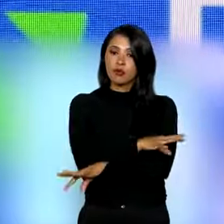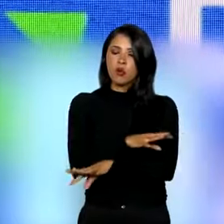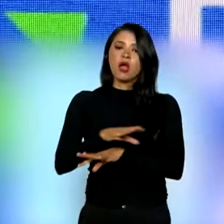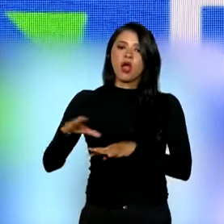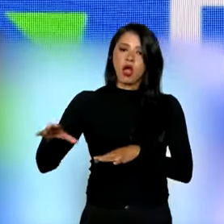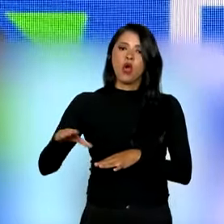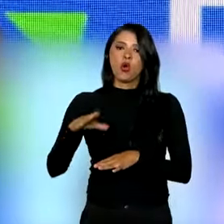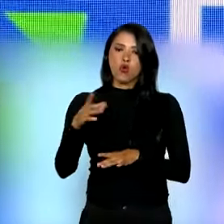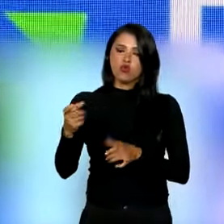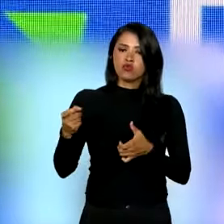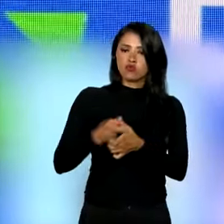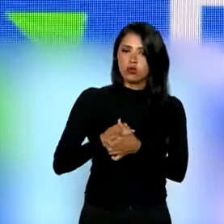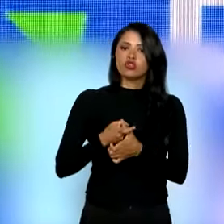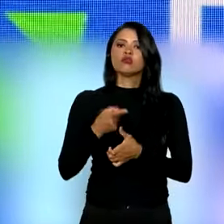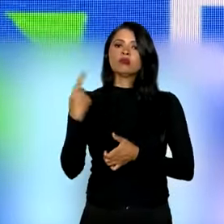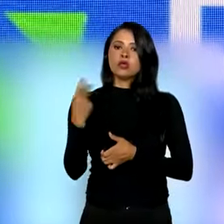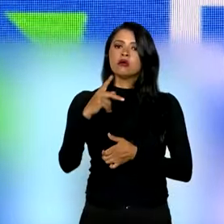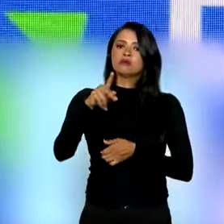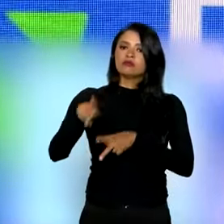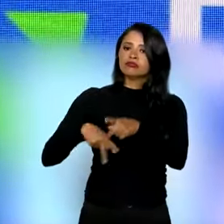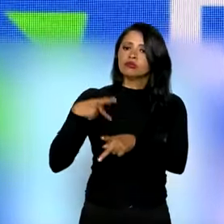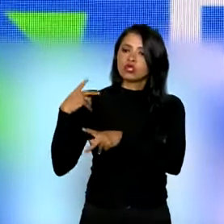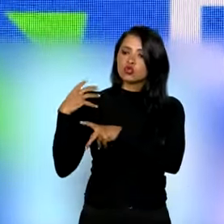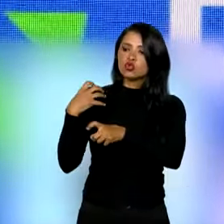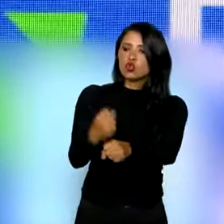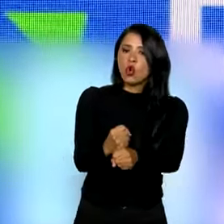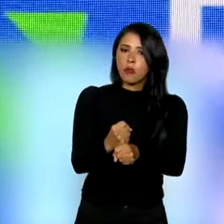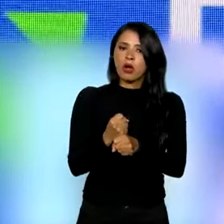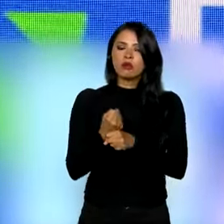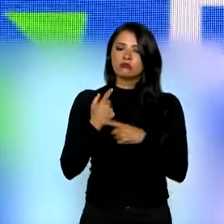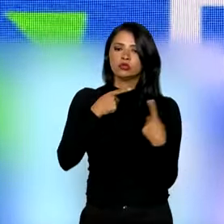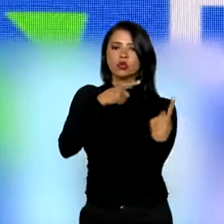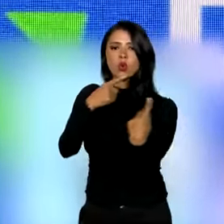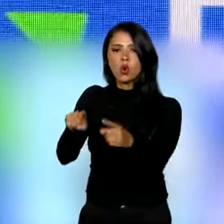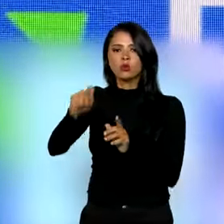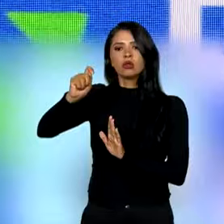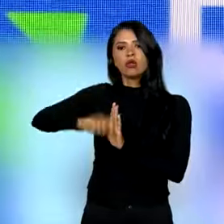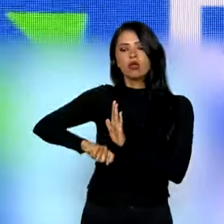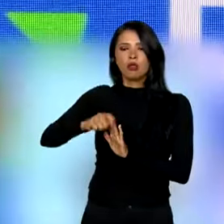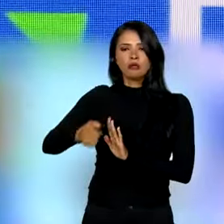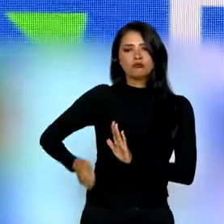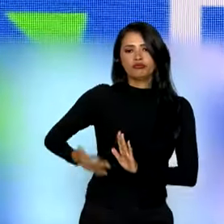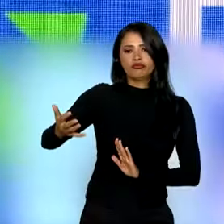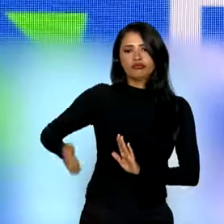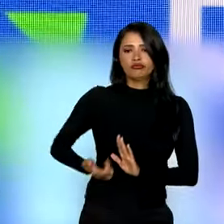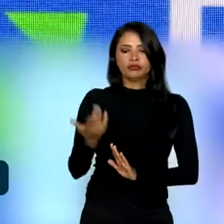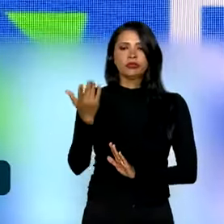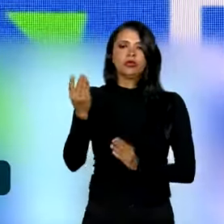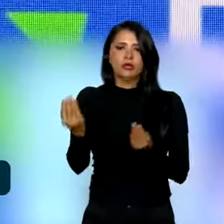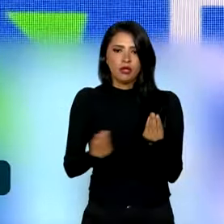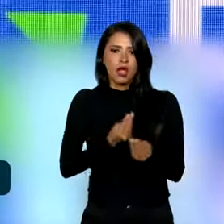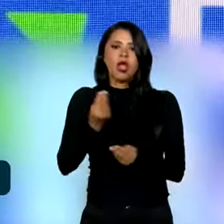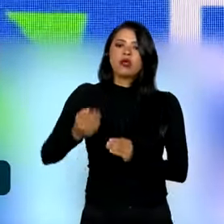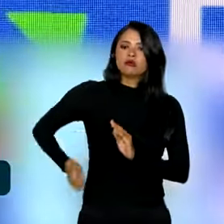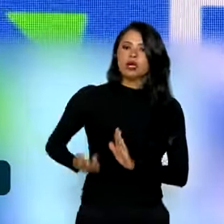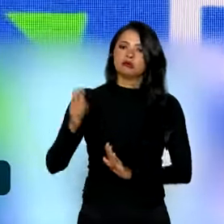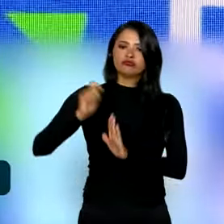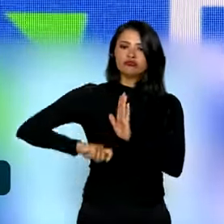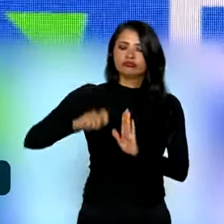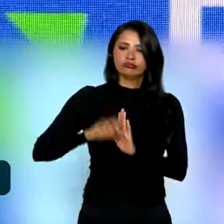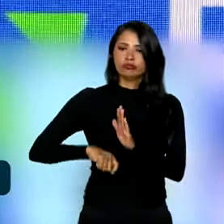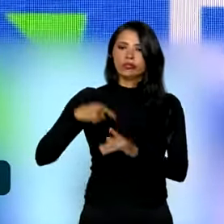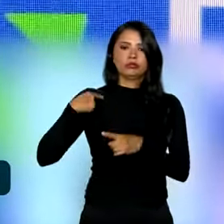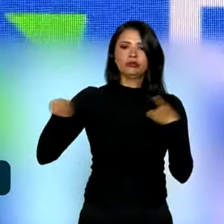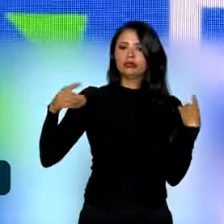déficit público, combatendo o desperdício tributário, combatendo o gasto tributário